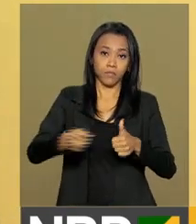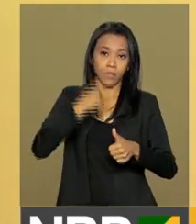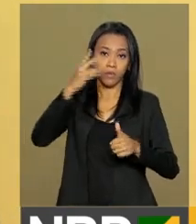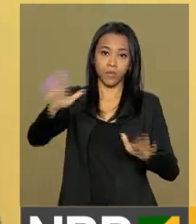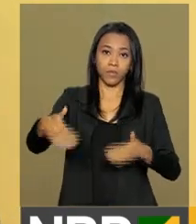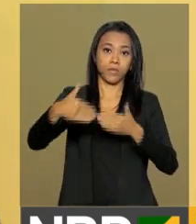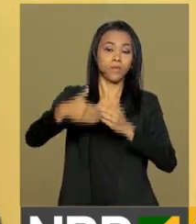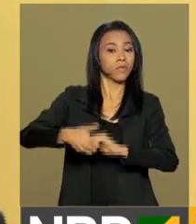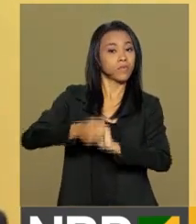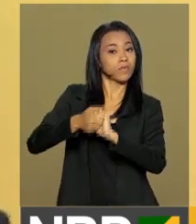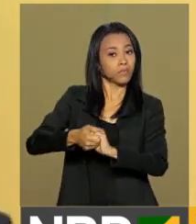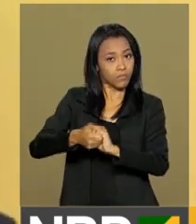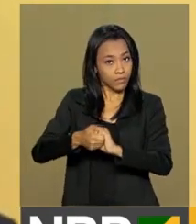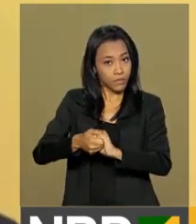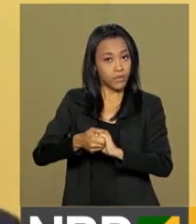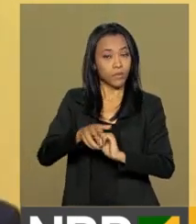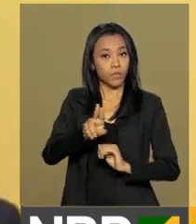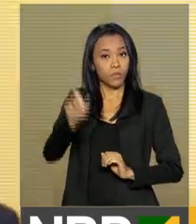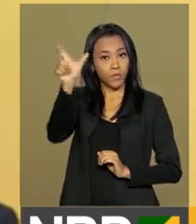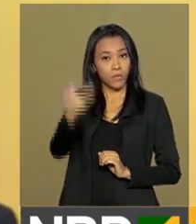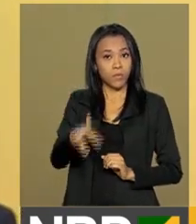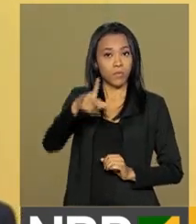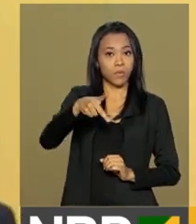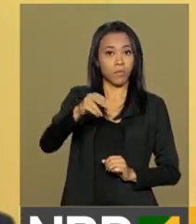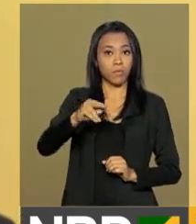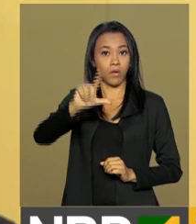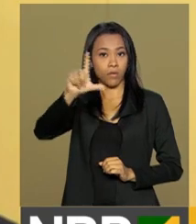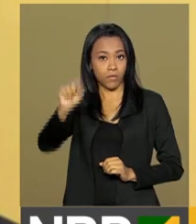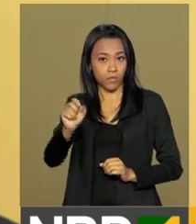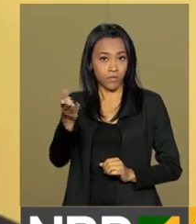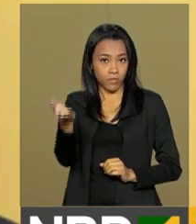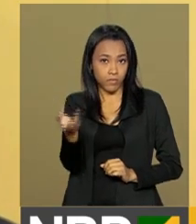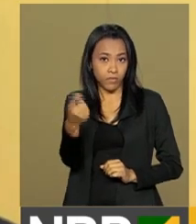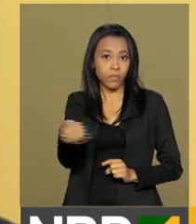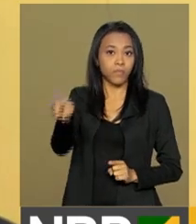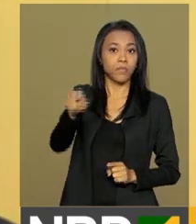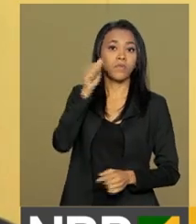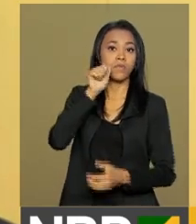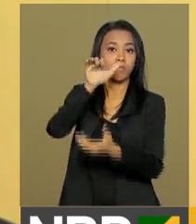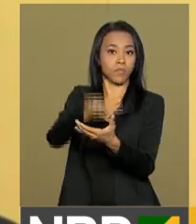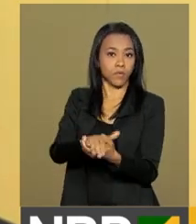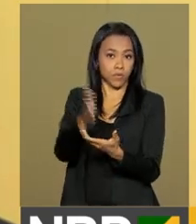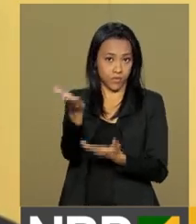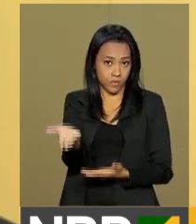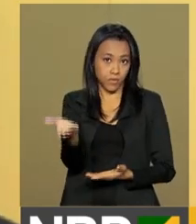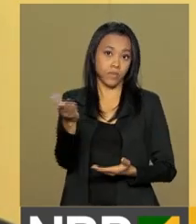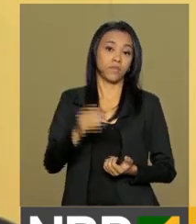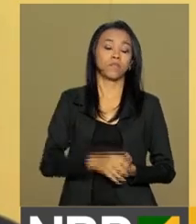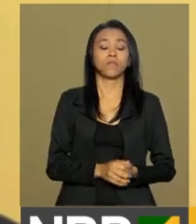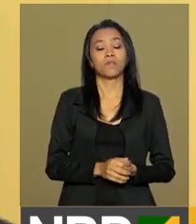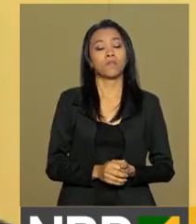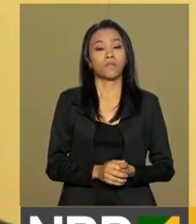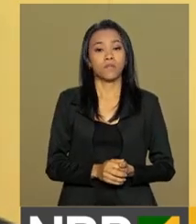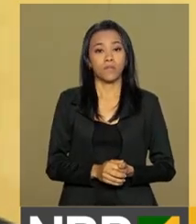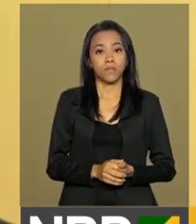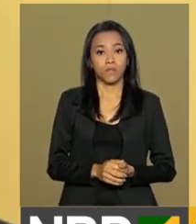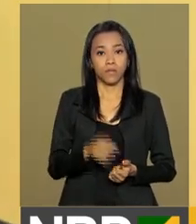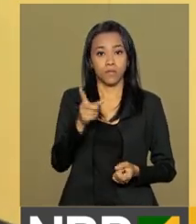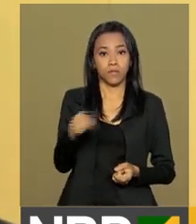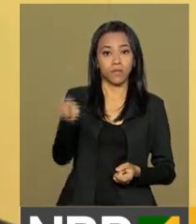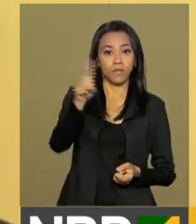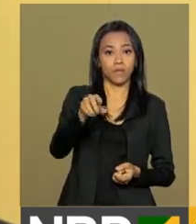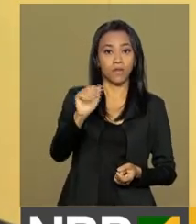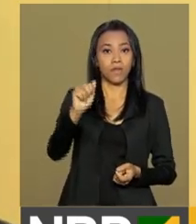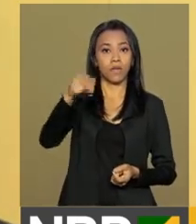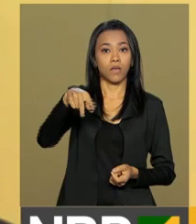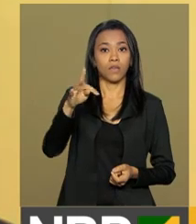cumprimentando o Paulo Valle, a sua esposa Lilian, primeira dama, o senhor